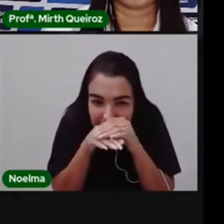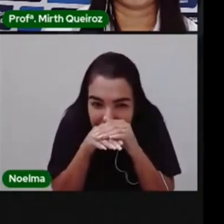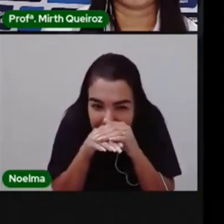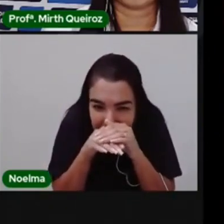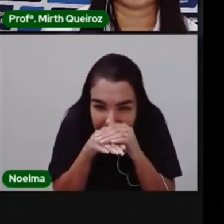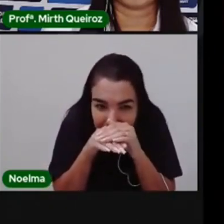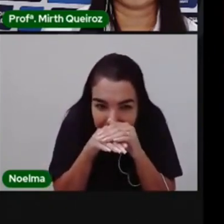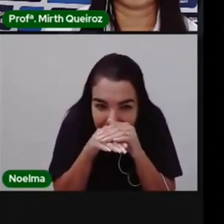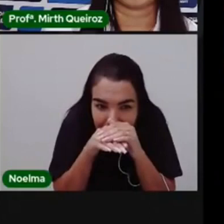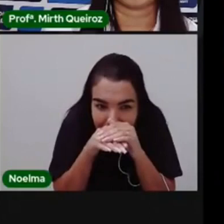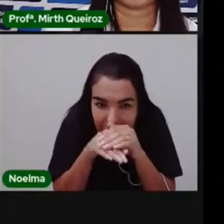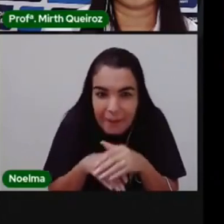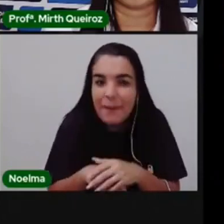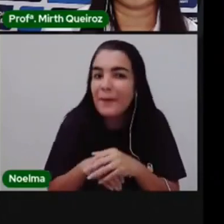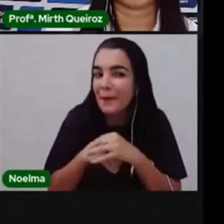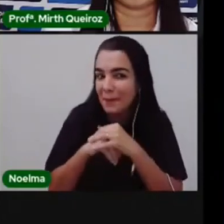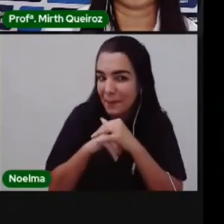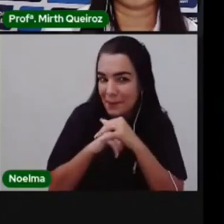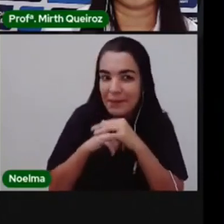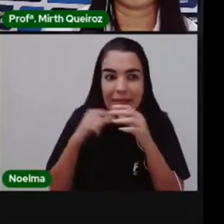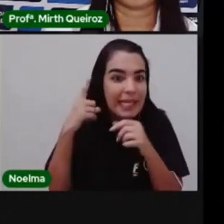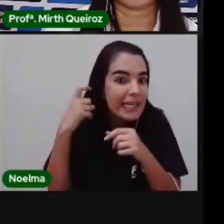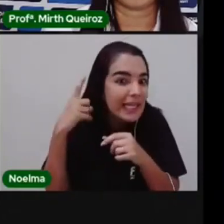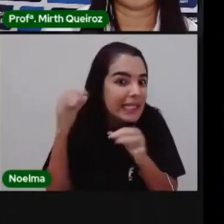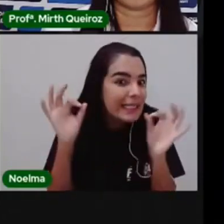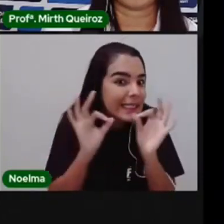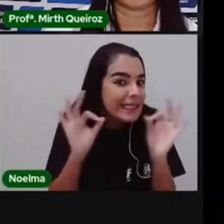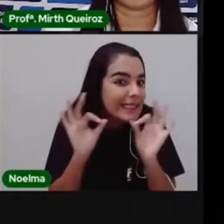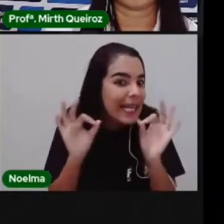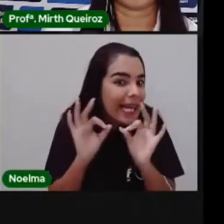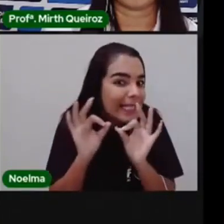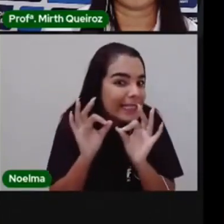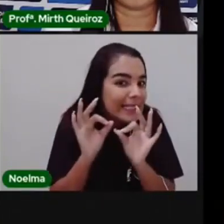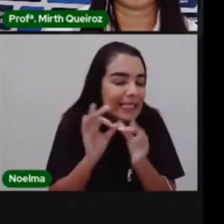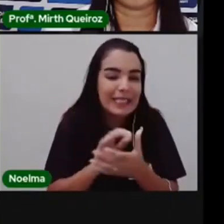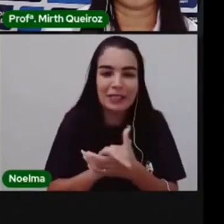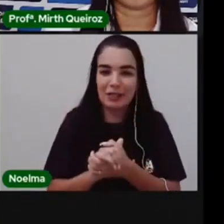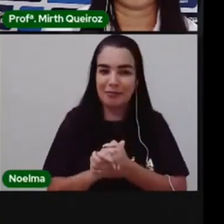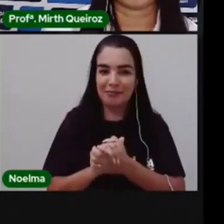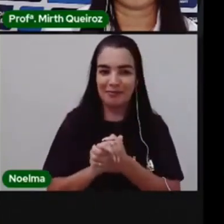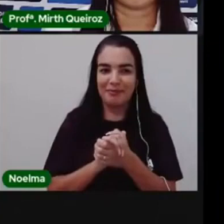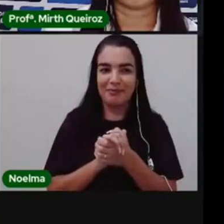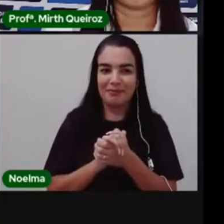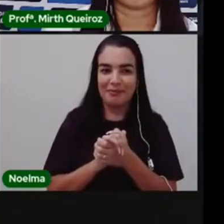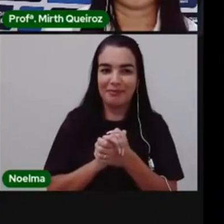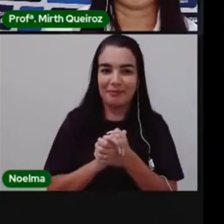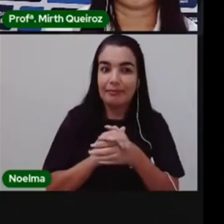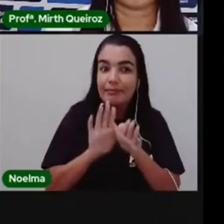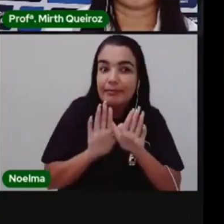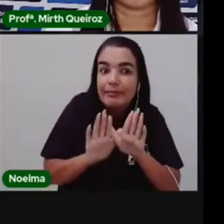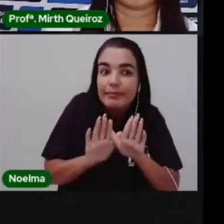certo? Sem barulho. É usar por essa frau, mas se me permite.